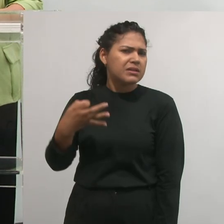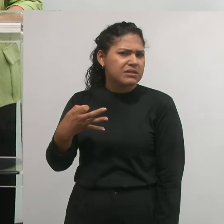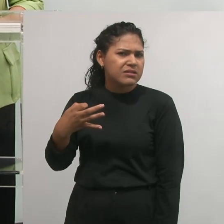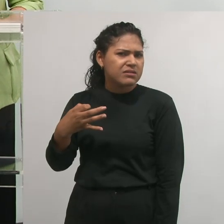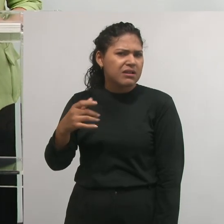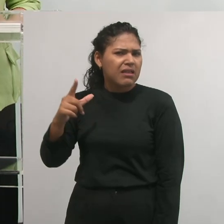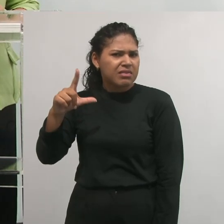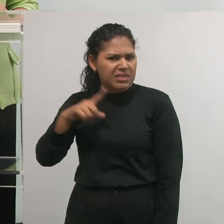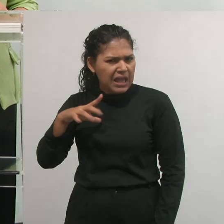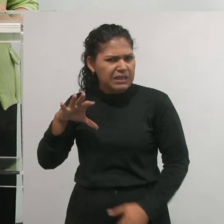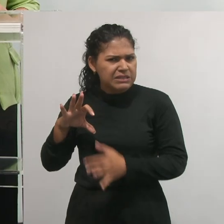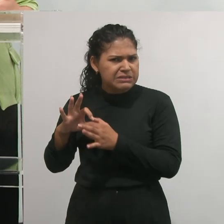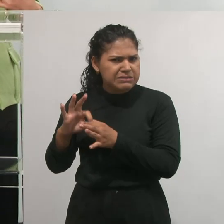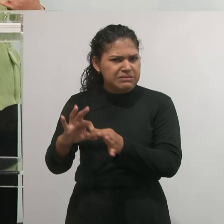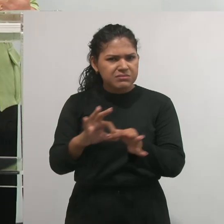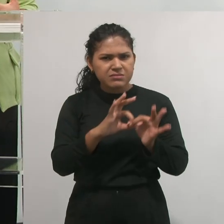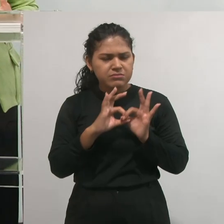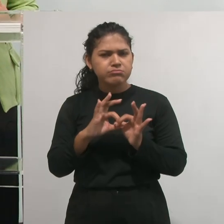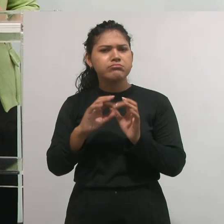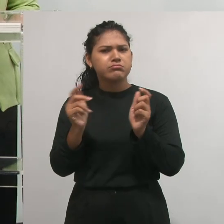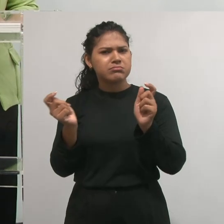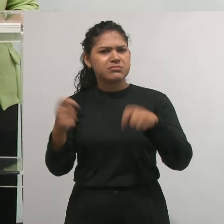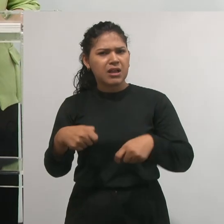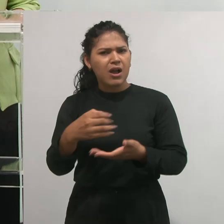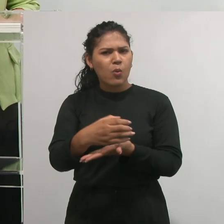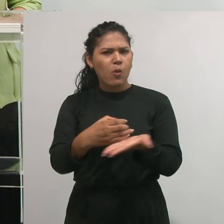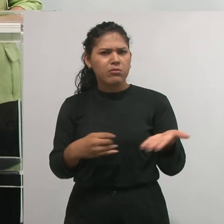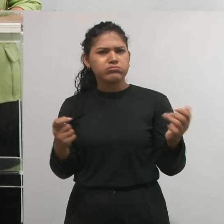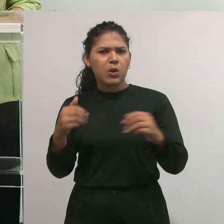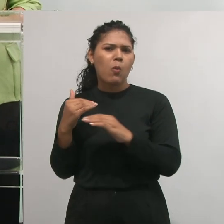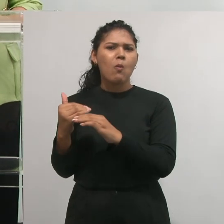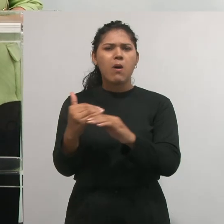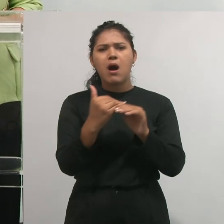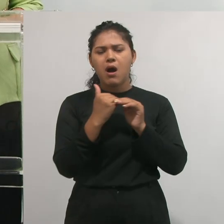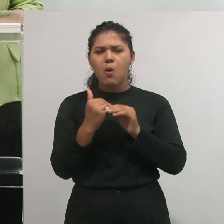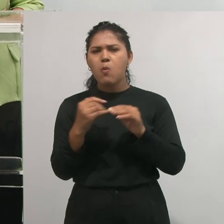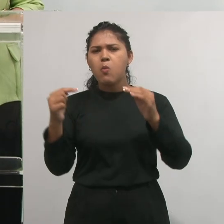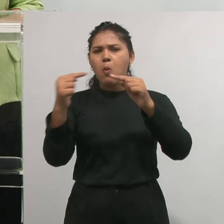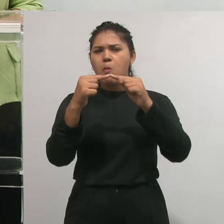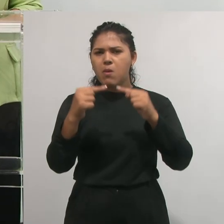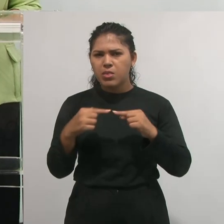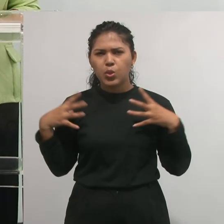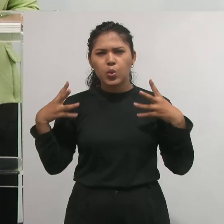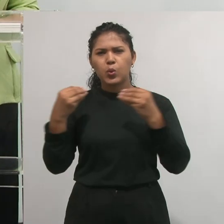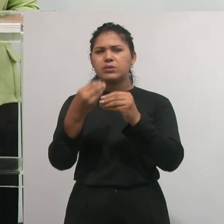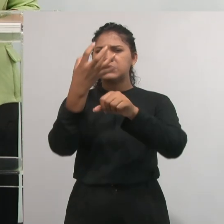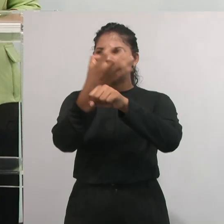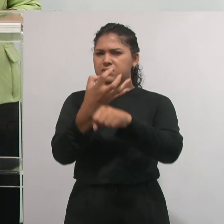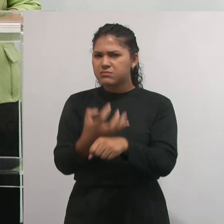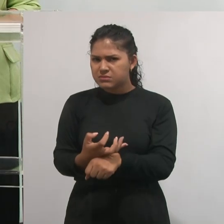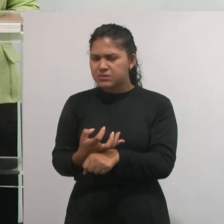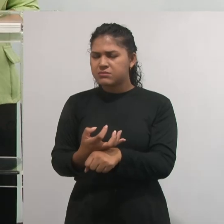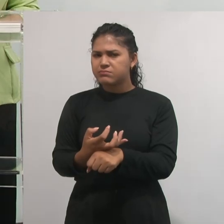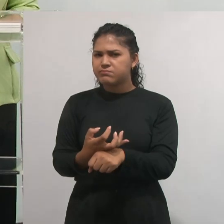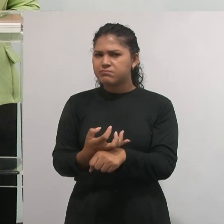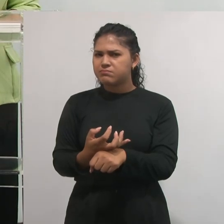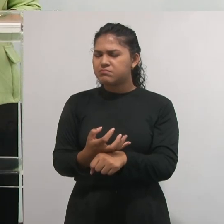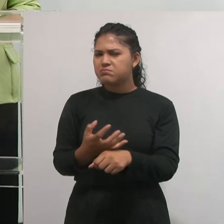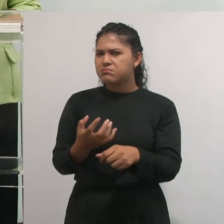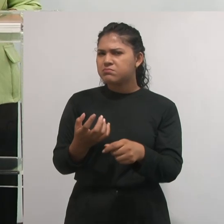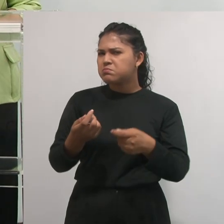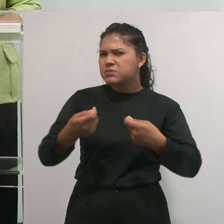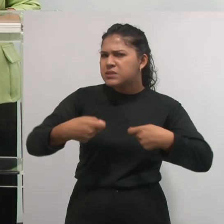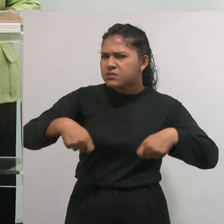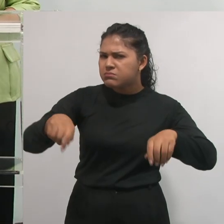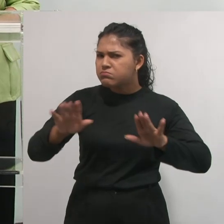transversalidade está ocorrendo? Como ela está ocorrendo? Será que não seria interessante ou importante a